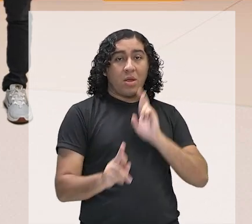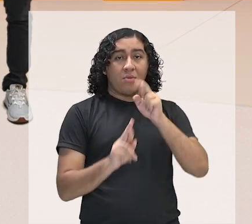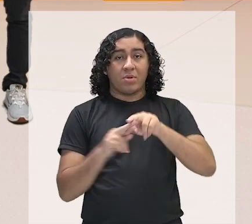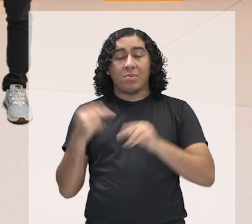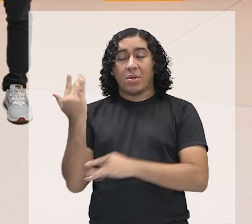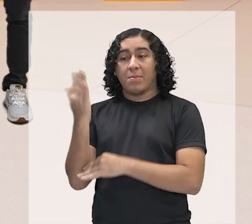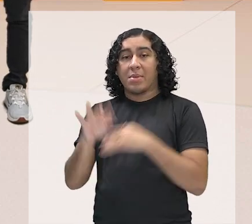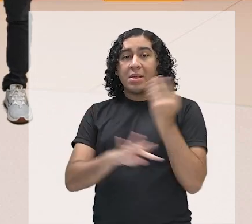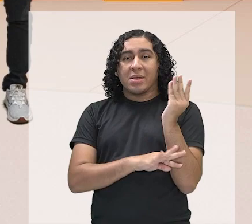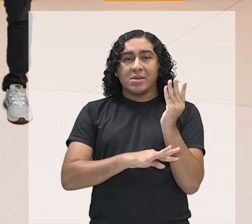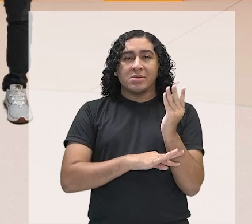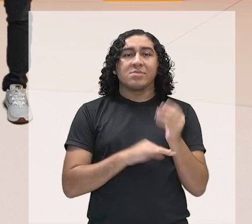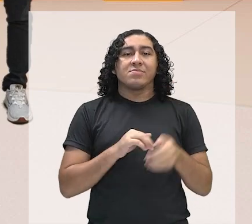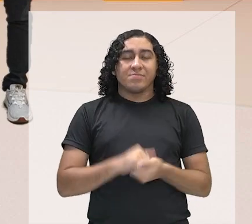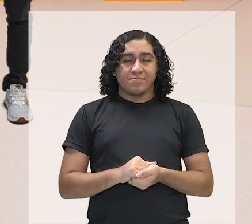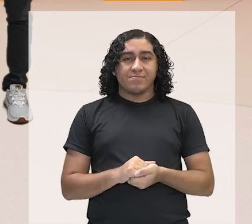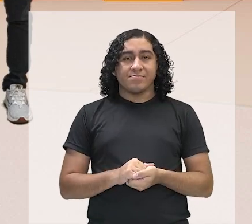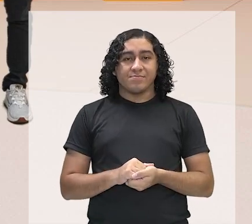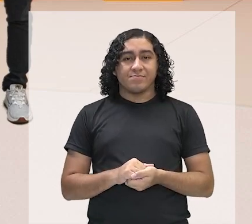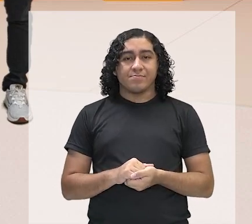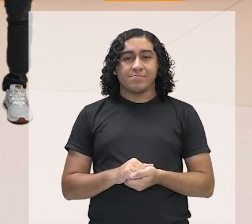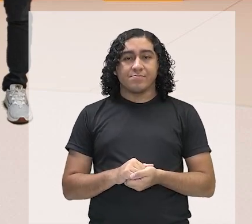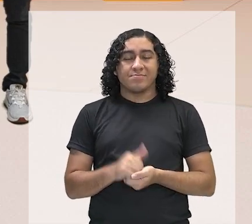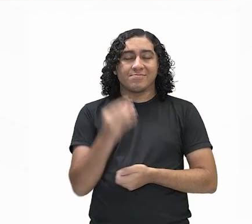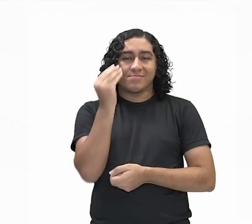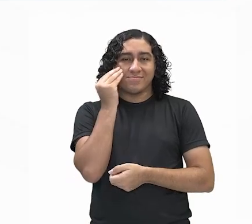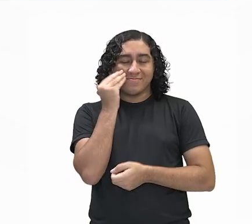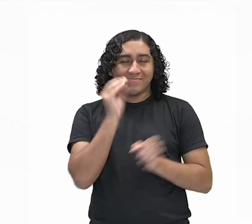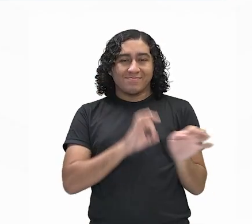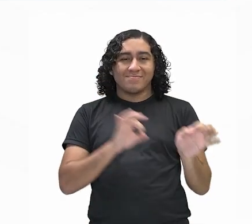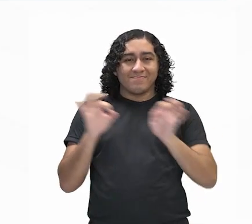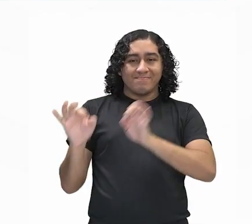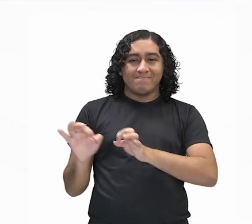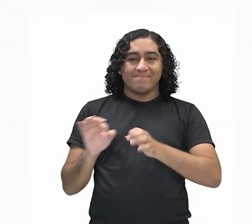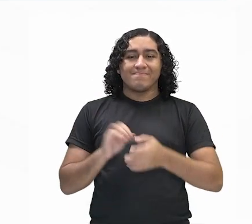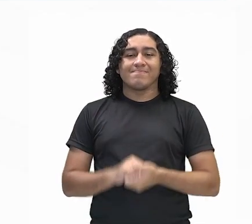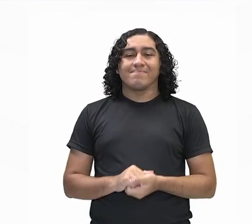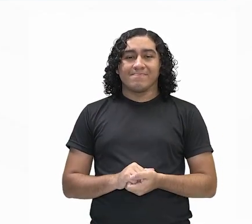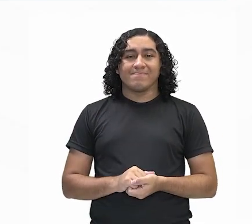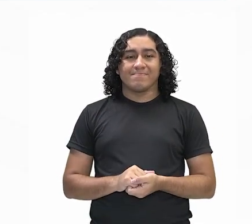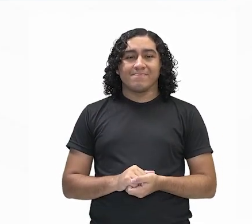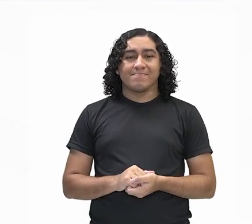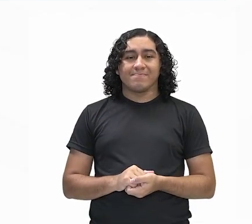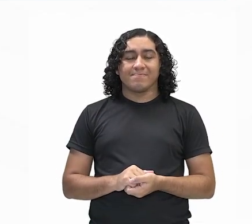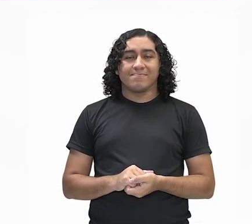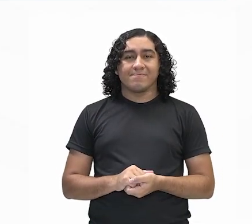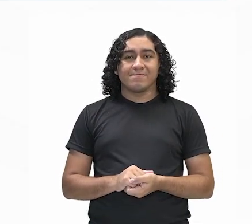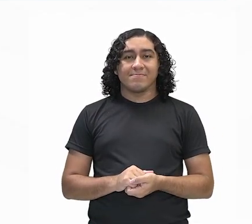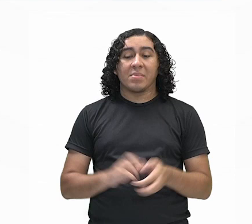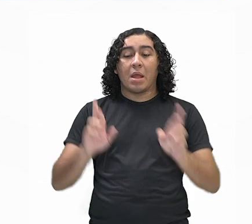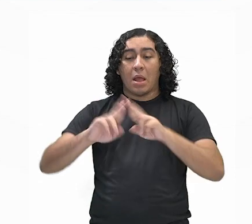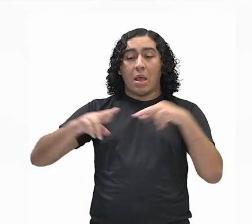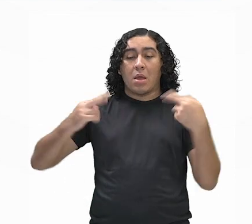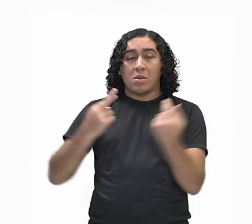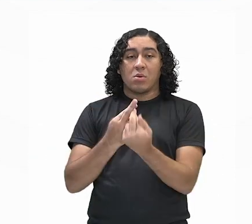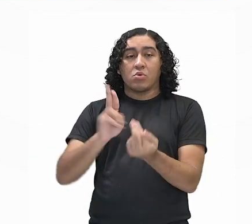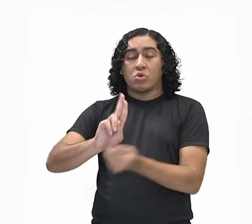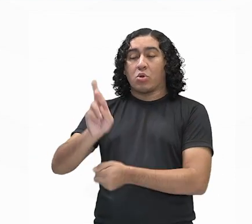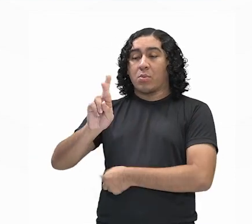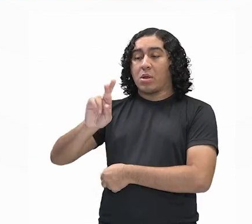ambientais em escala global. Acompanhe comigo. Estou falando da ECO 92 ou